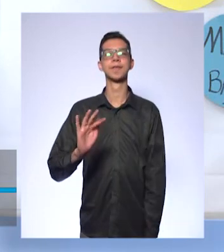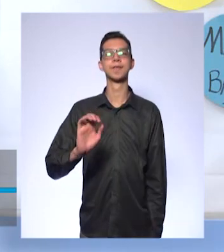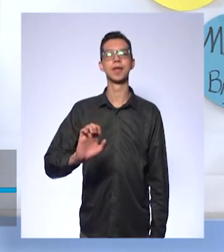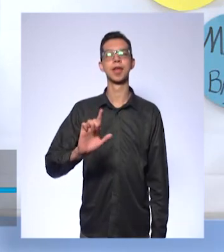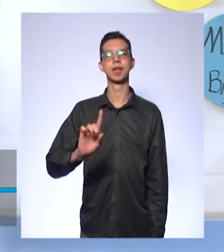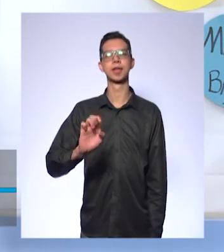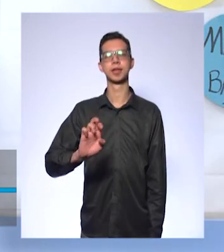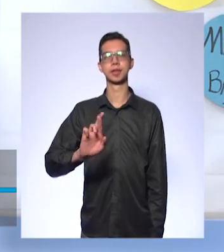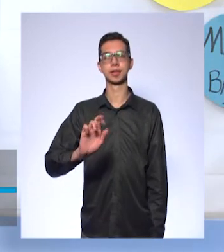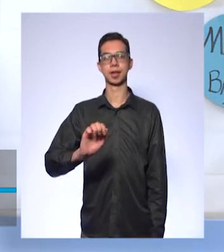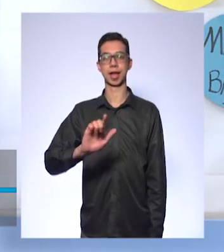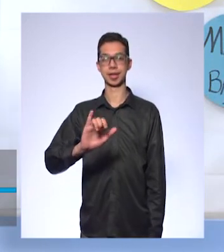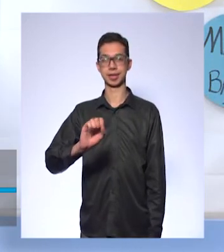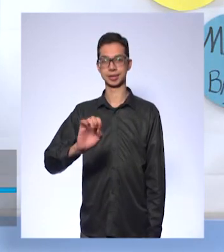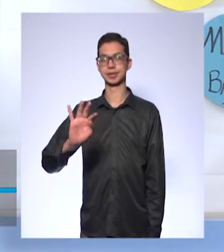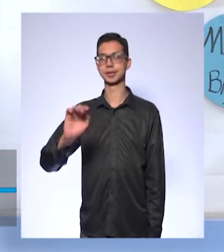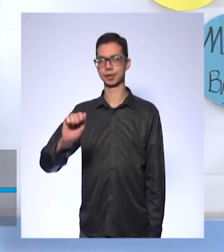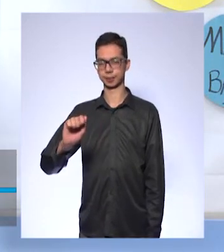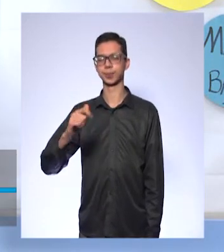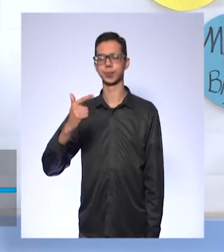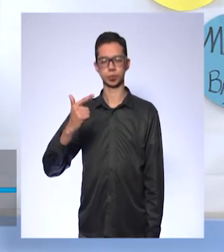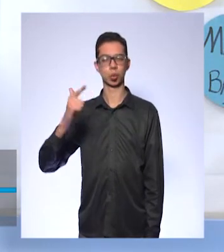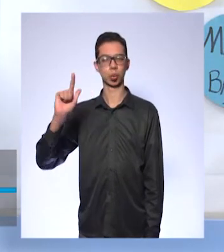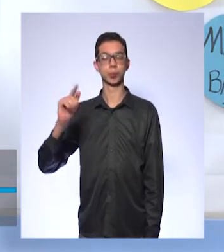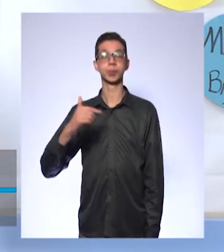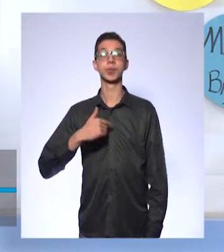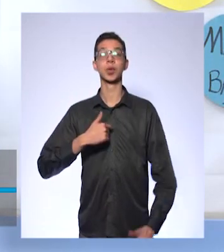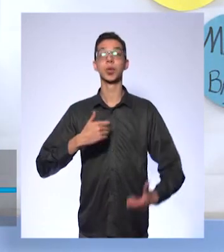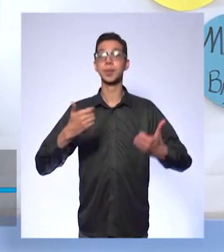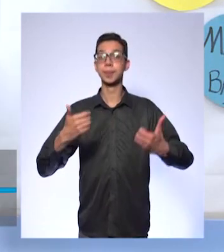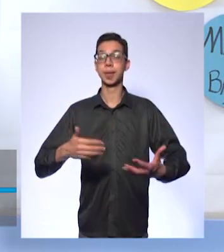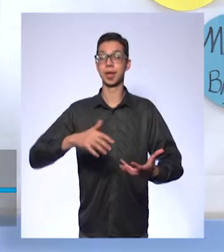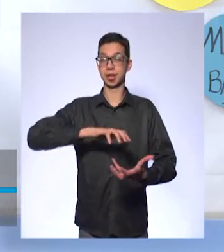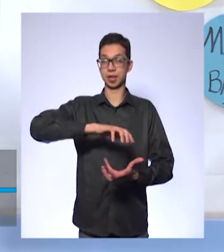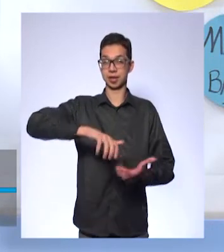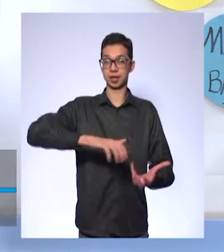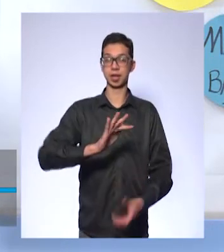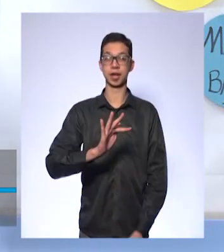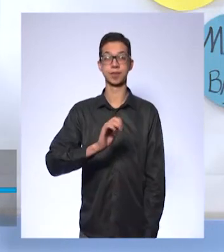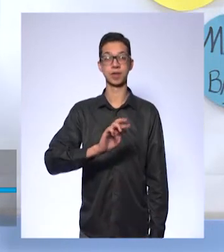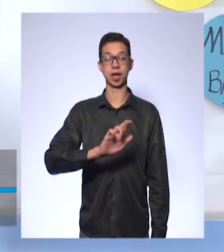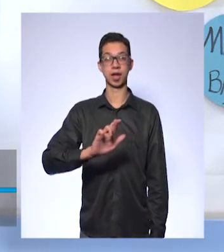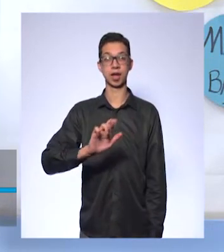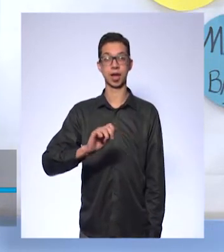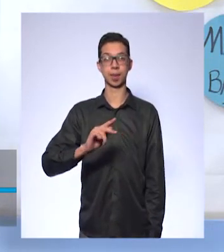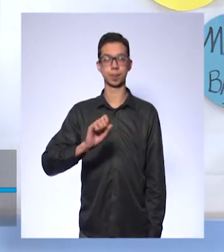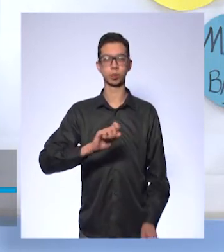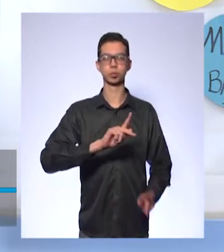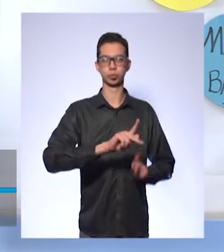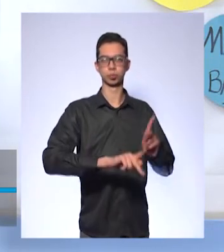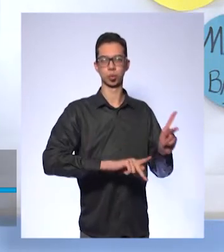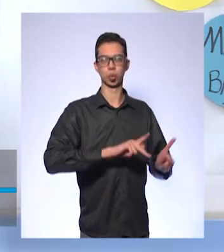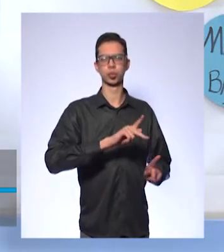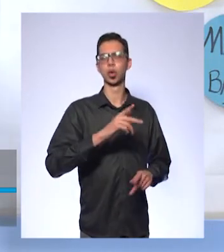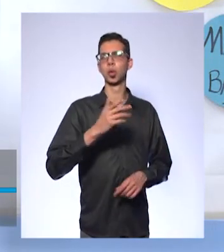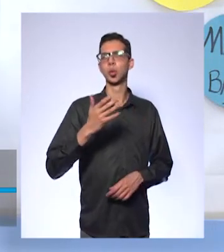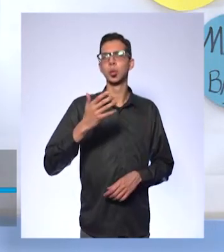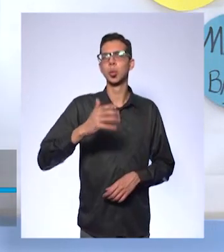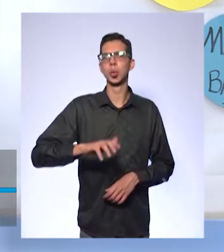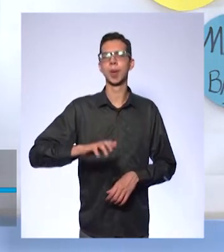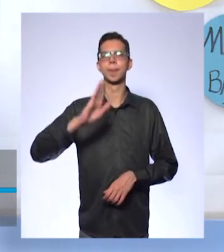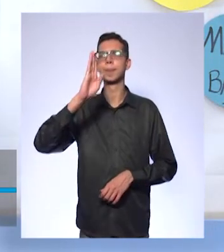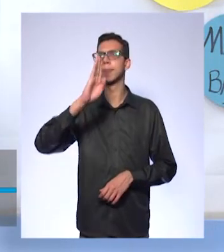a revolta dos farrapos, ela não tinha um caráter separatista. Eles não queriam se separar do Brasil. Não